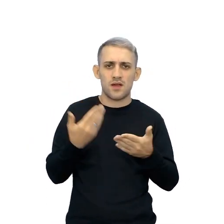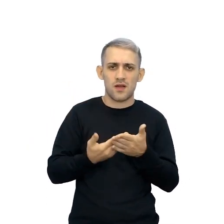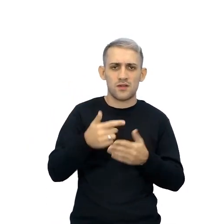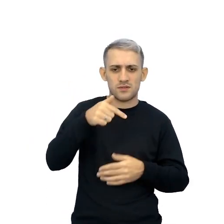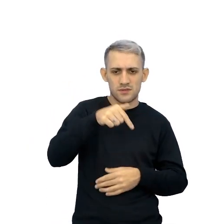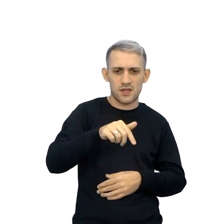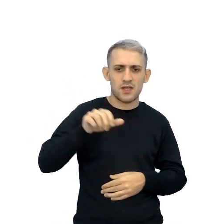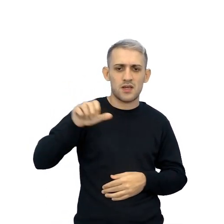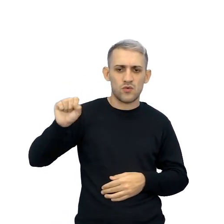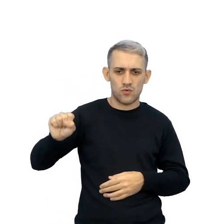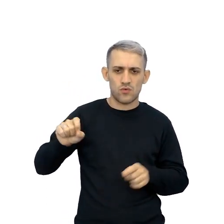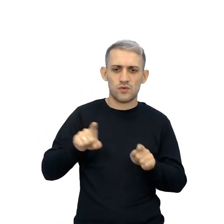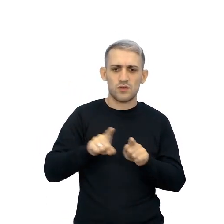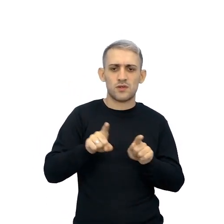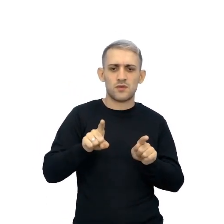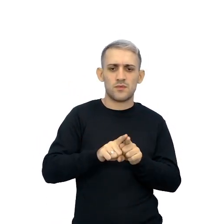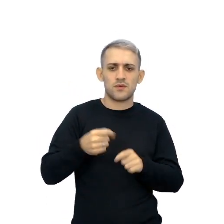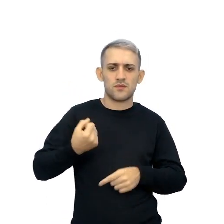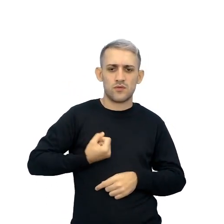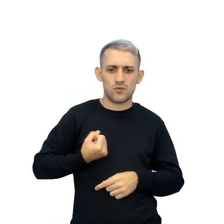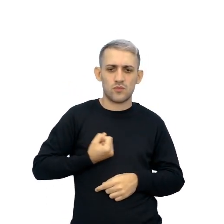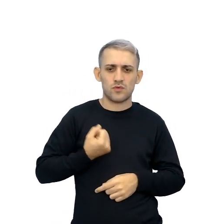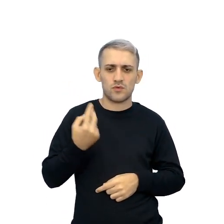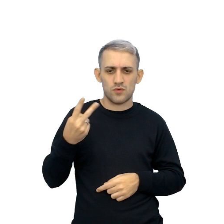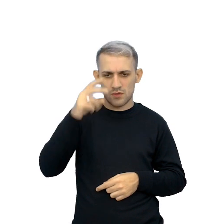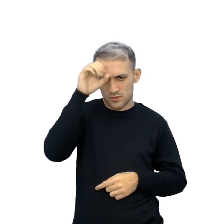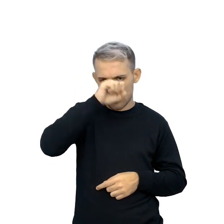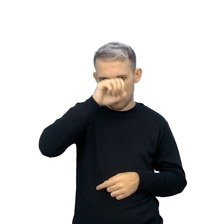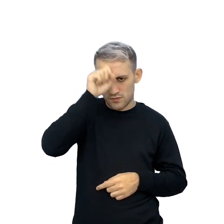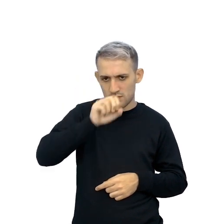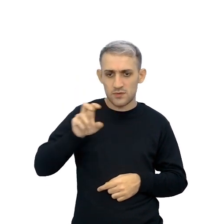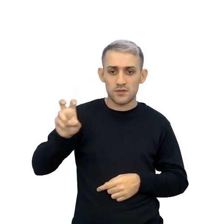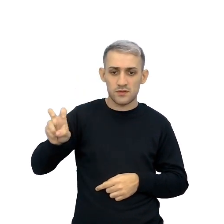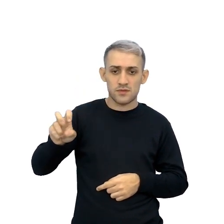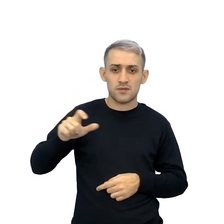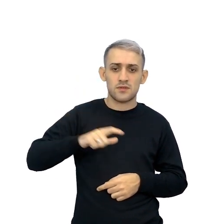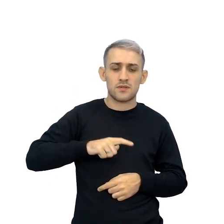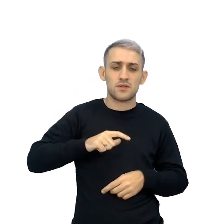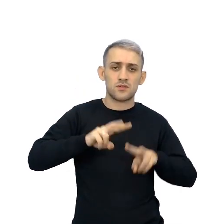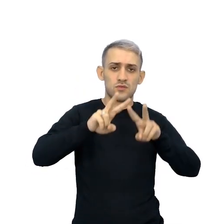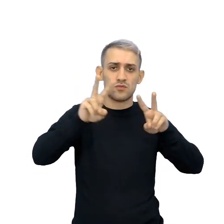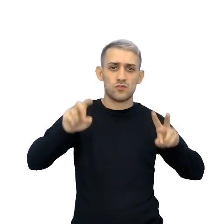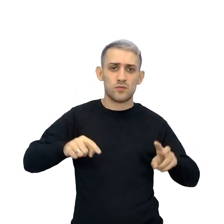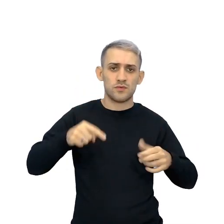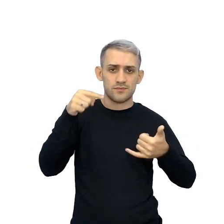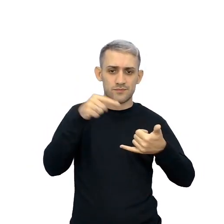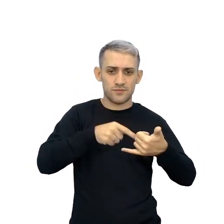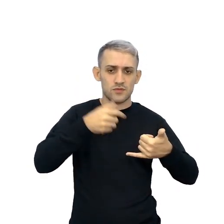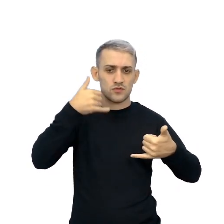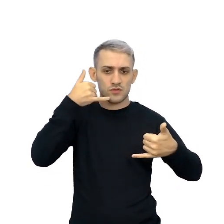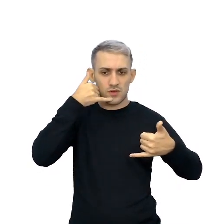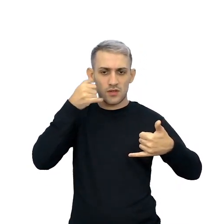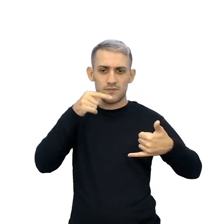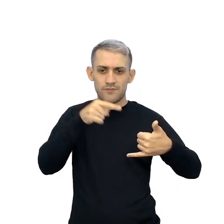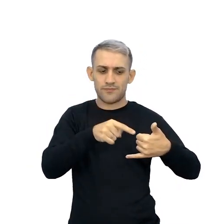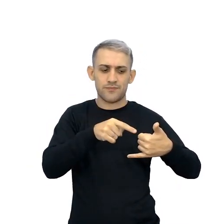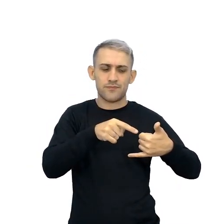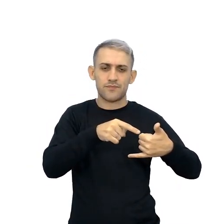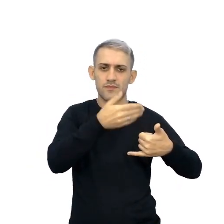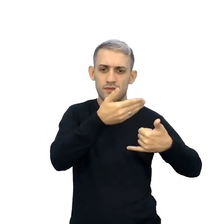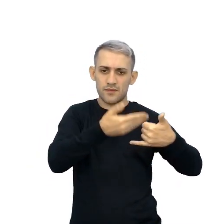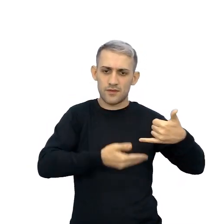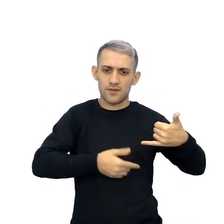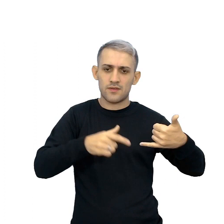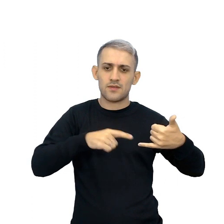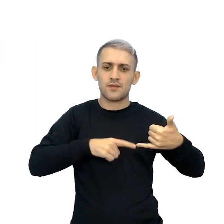na nosso volume 2, a situação de aprendizagem 5, onde ele vai falar de telas de celular. Nós sabemos que a tela de um celular é medida pela